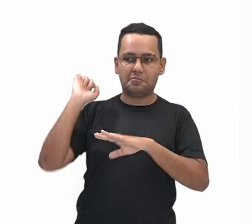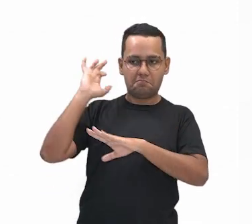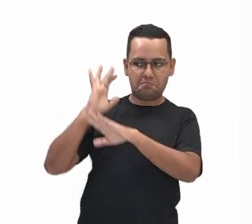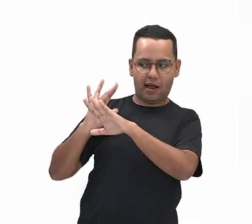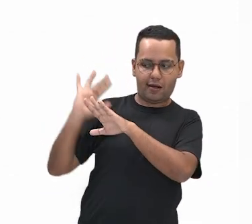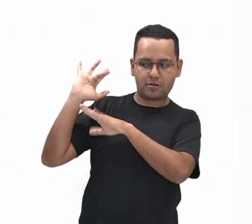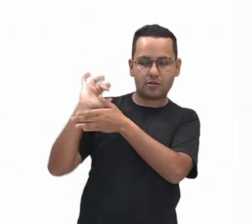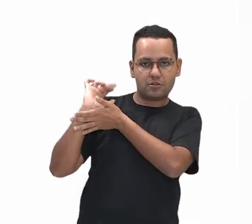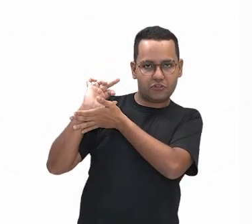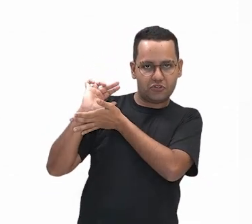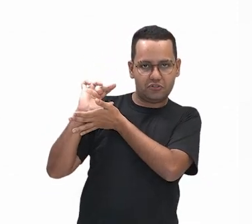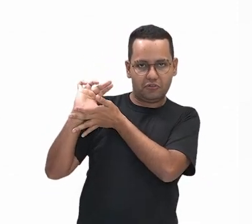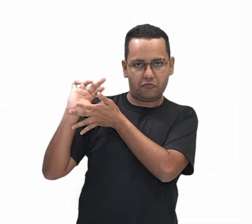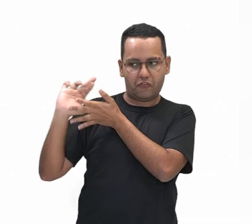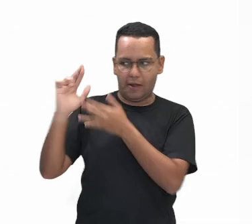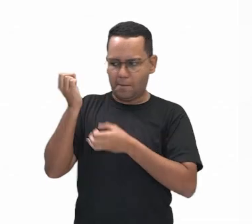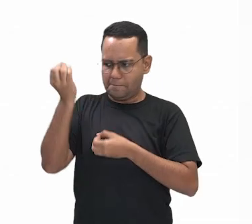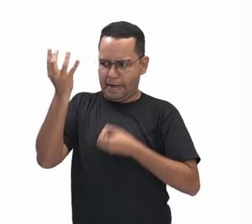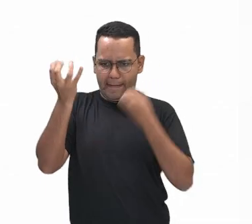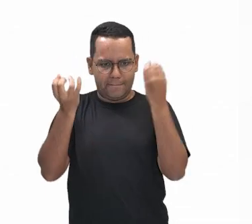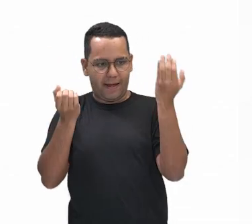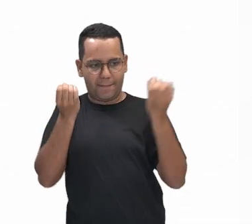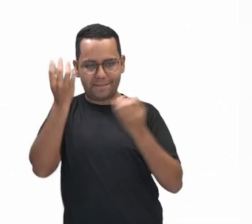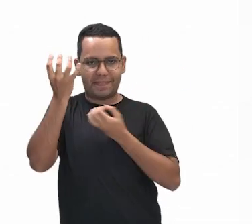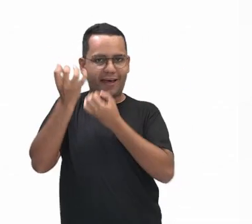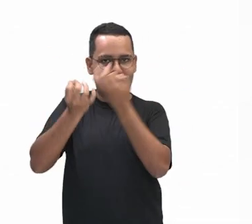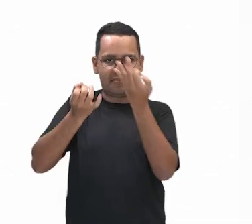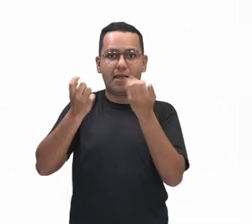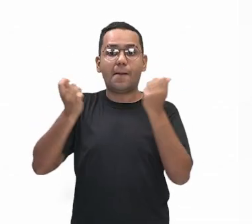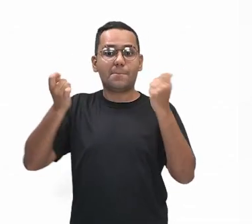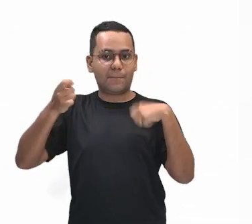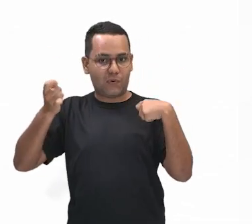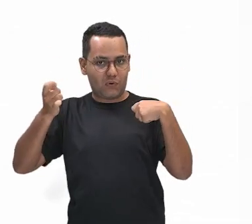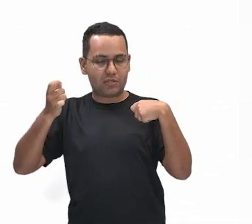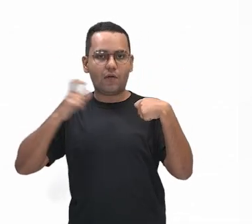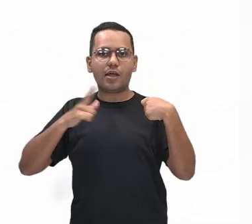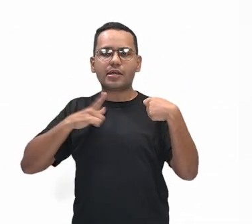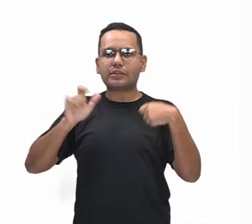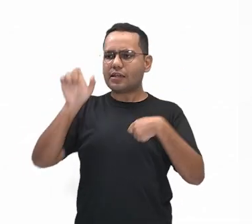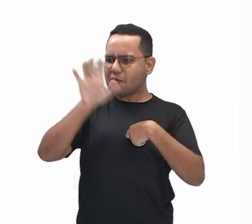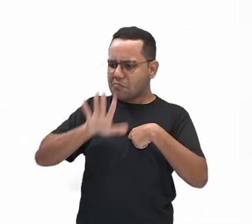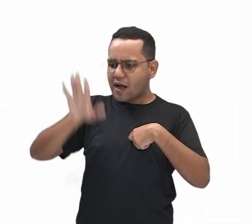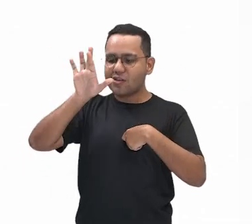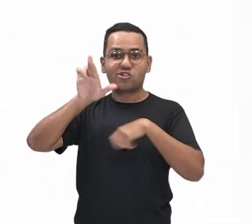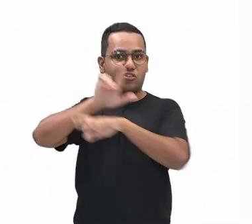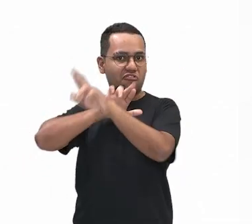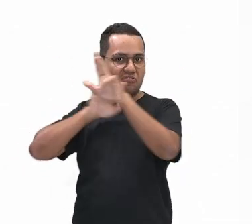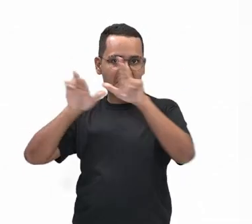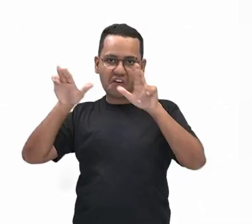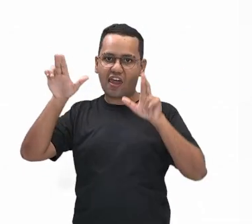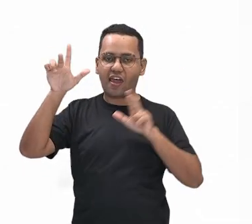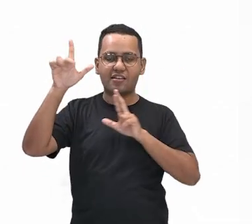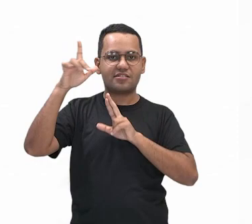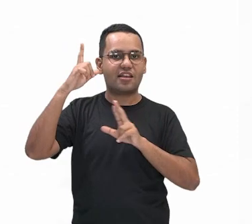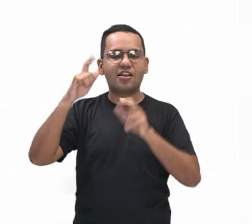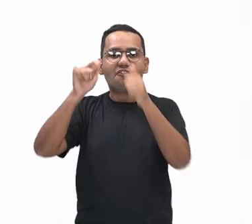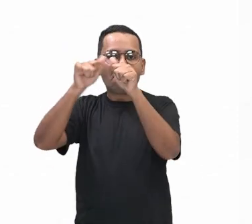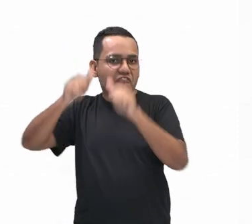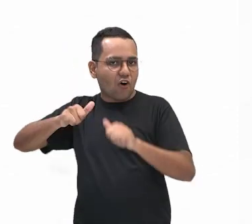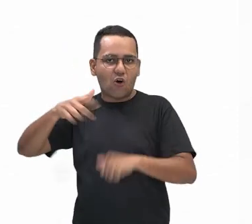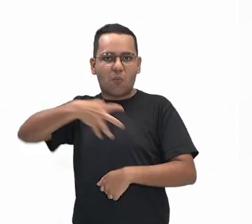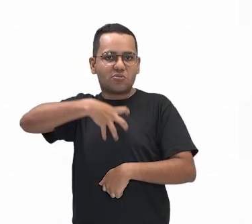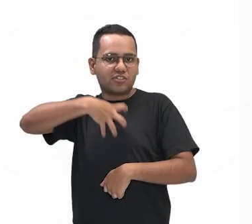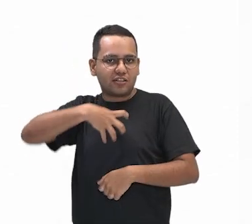outros efeitos capazes de tirar a imagem dos padrões de realidade. A gente vai falar agora